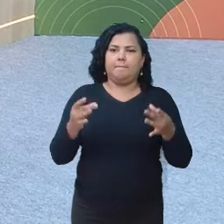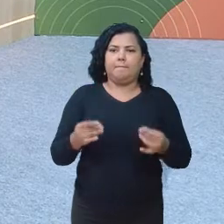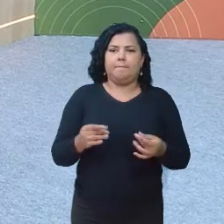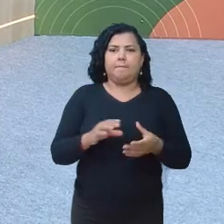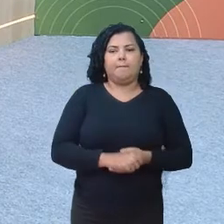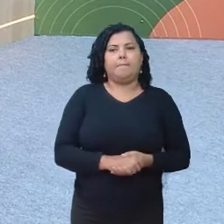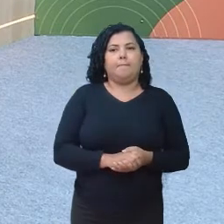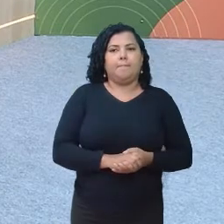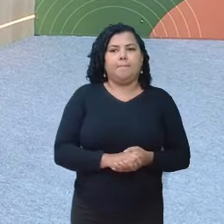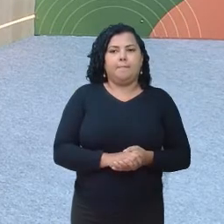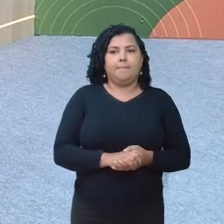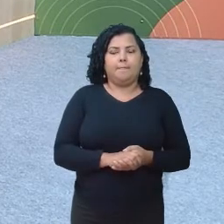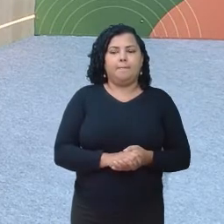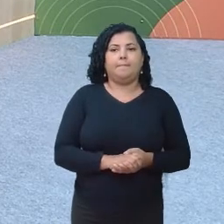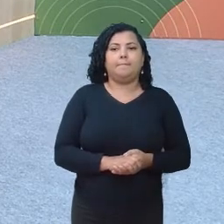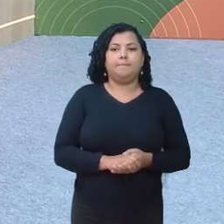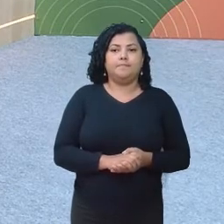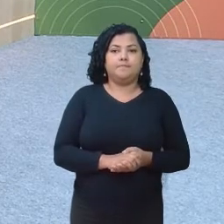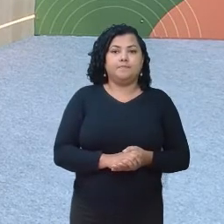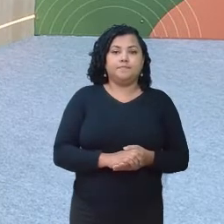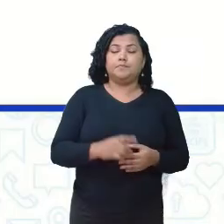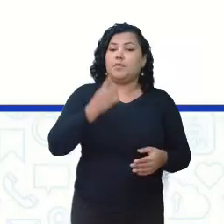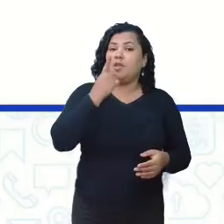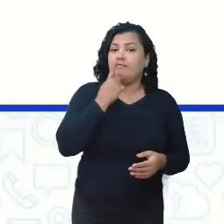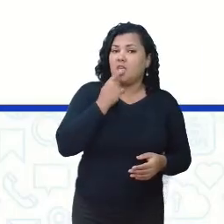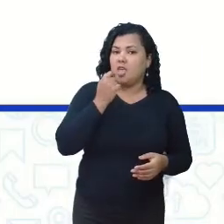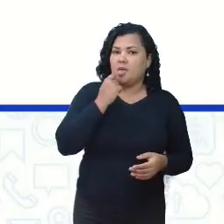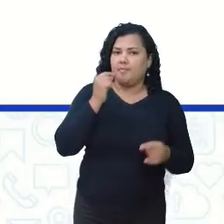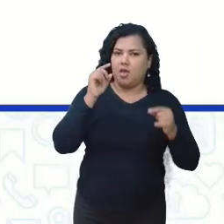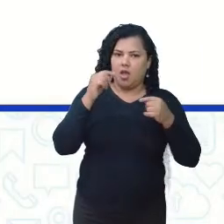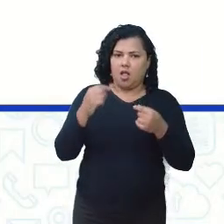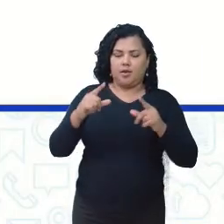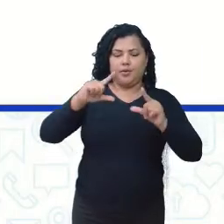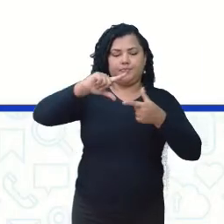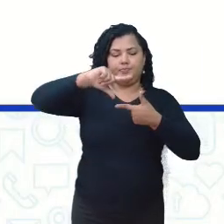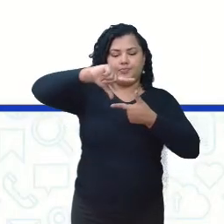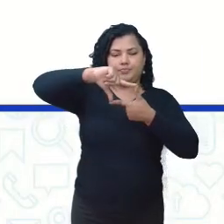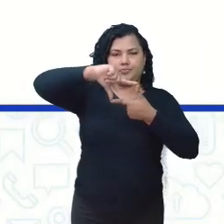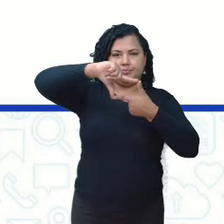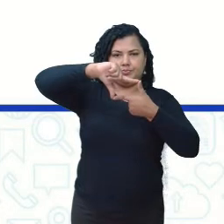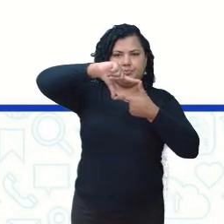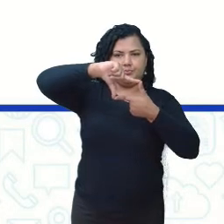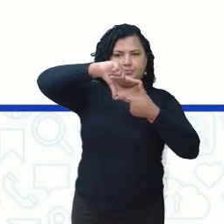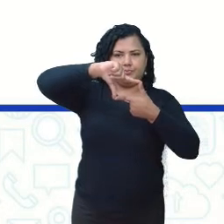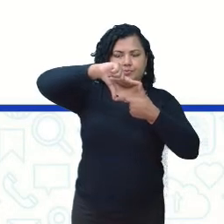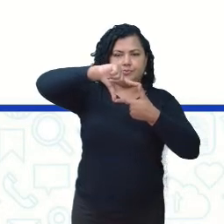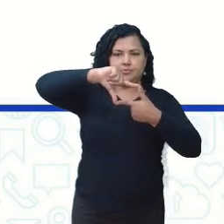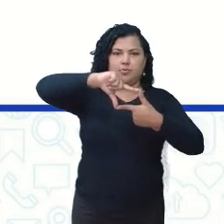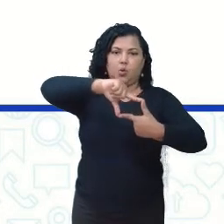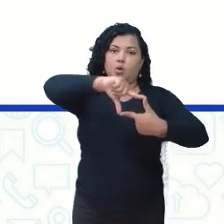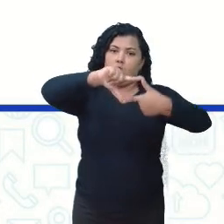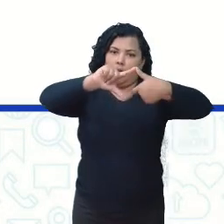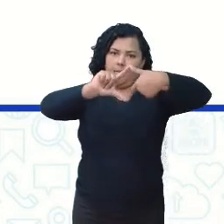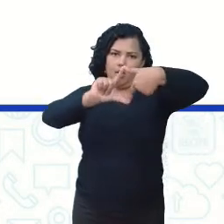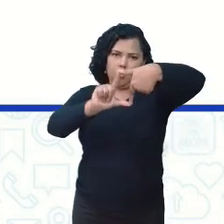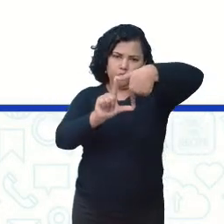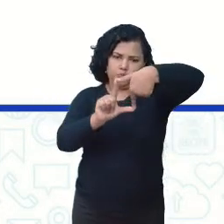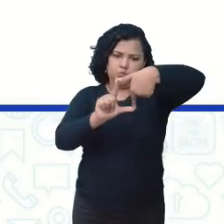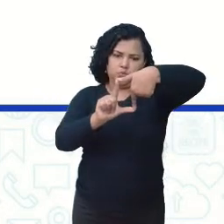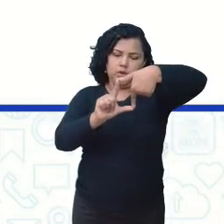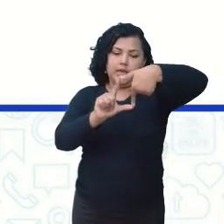4 lados iguais. Aquela figura ali do meio, que é um retângulo, a gente chama de retângulo, é a figura que tem